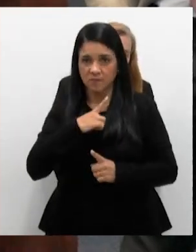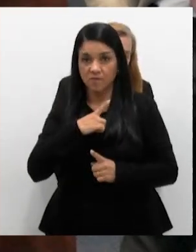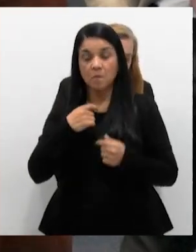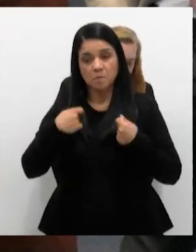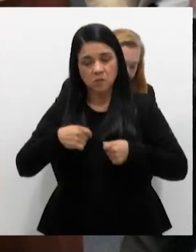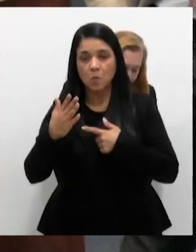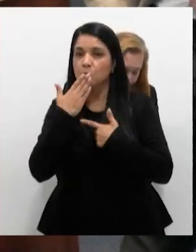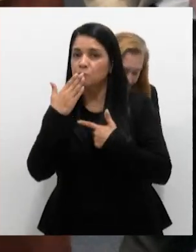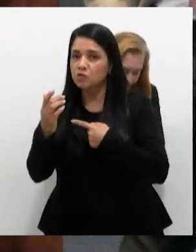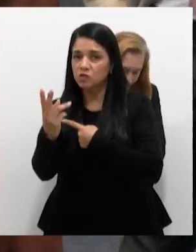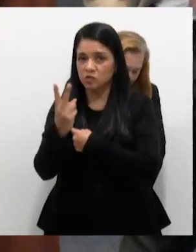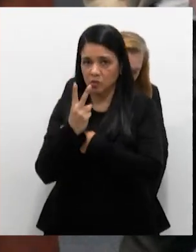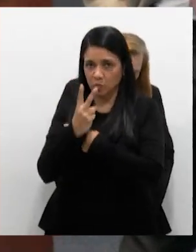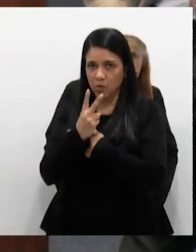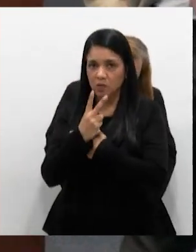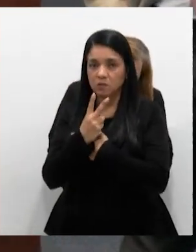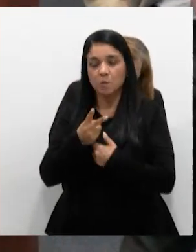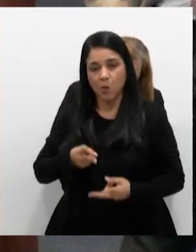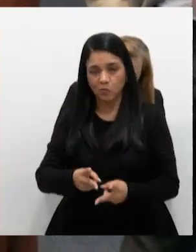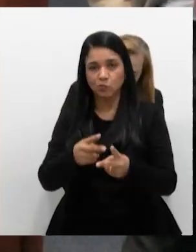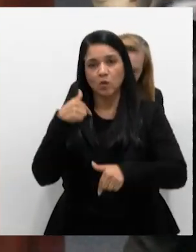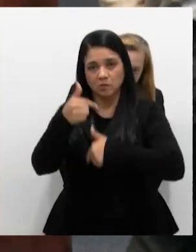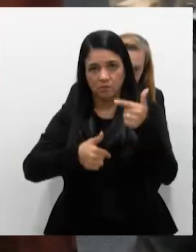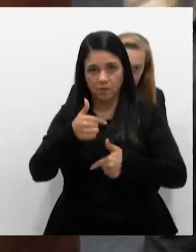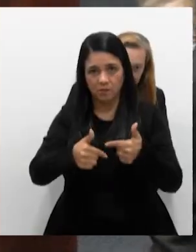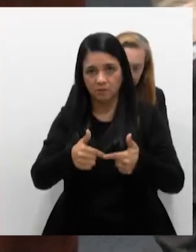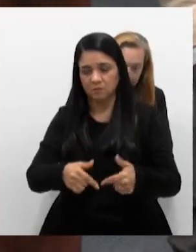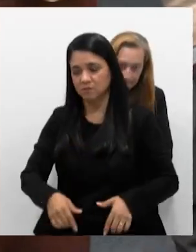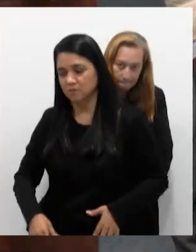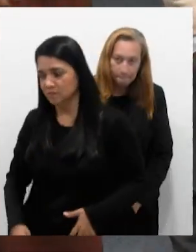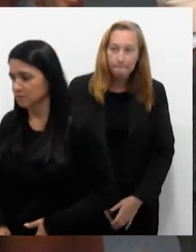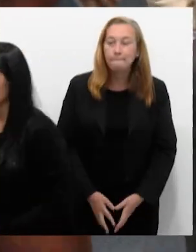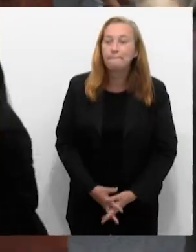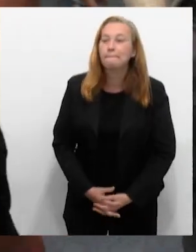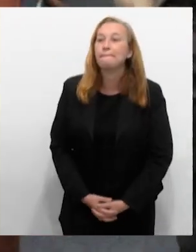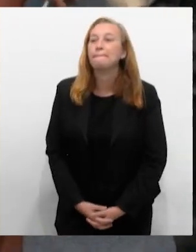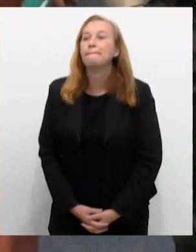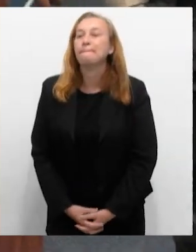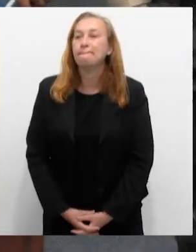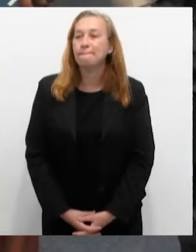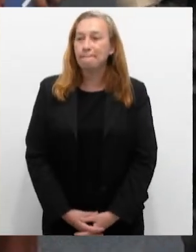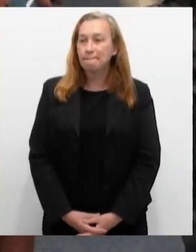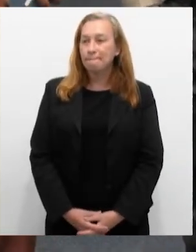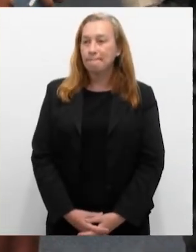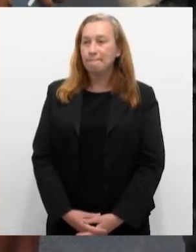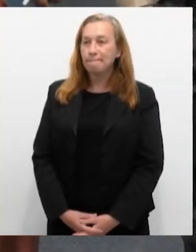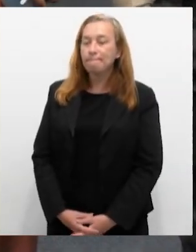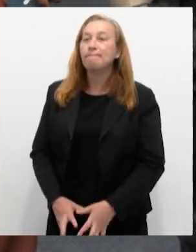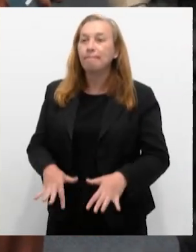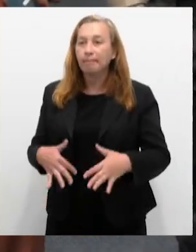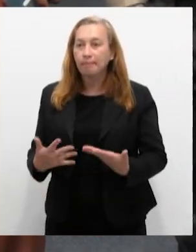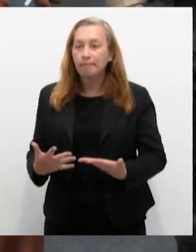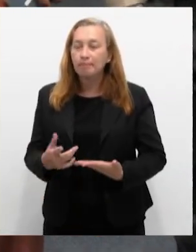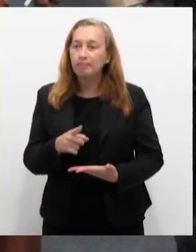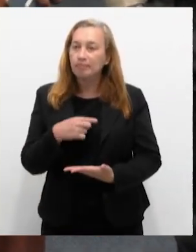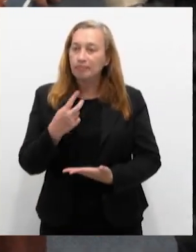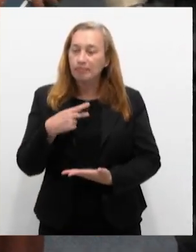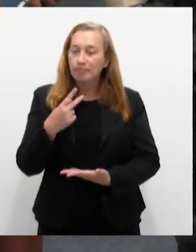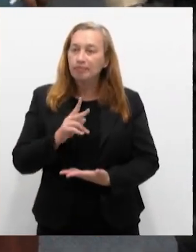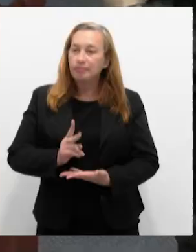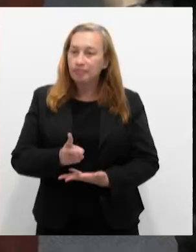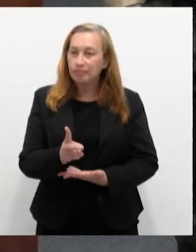segurança institucional para poder continuar exercendo as suas funções. Então, como a gente sempre se posicionou em todos os